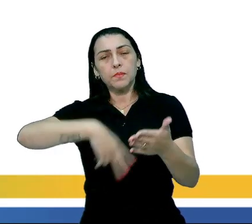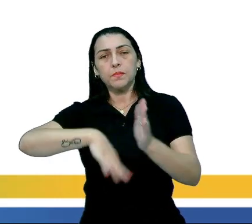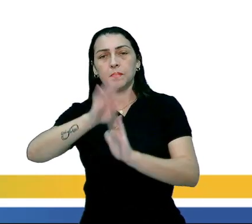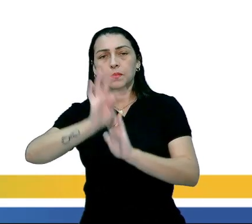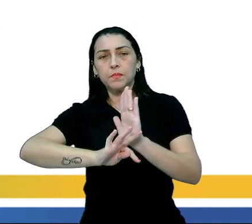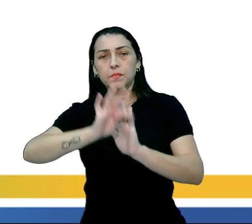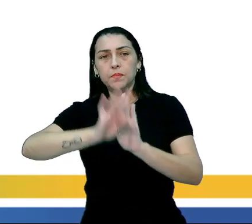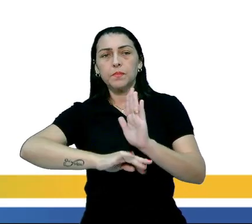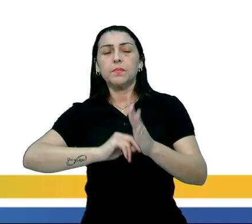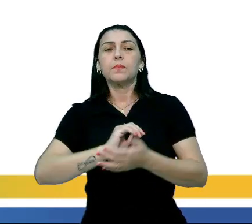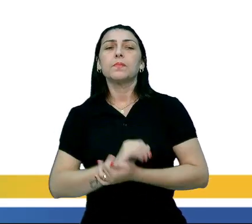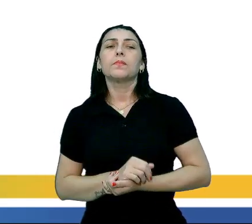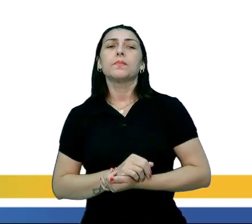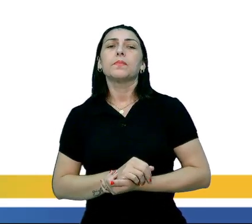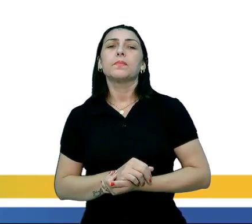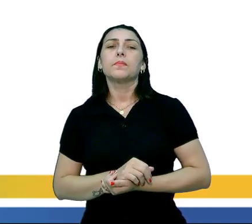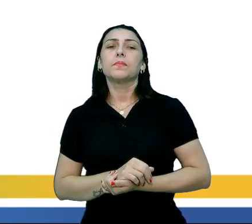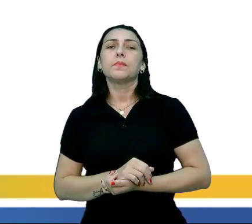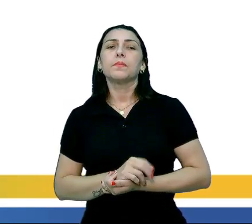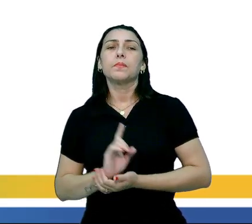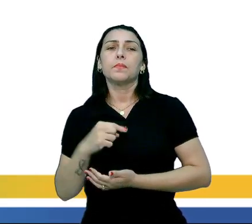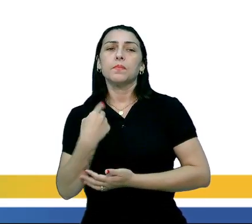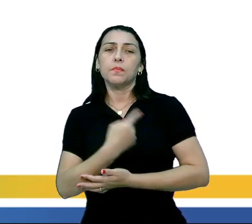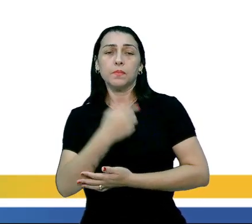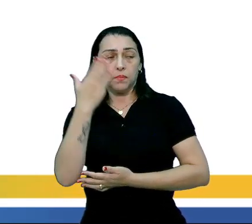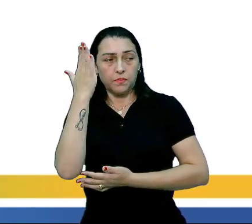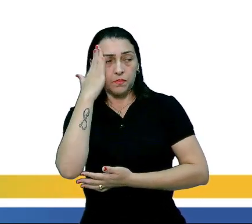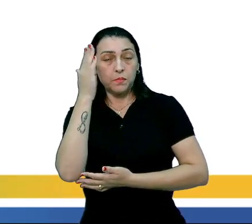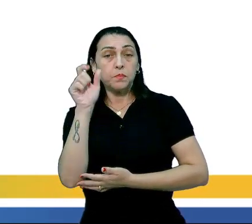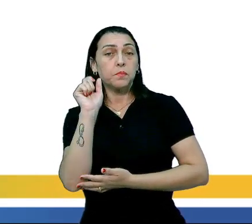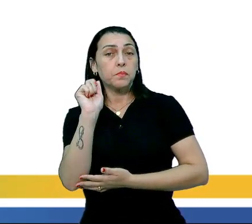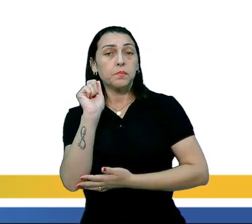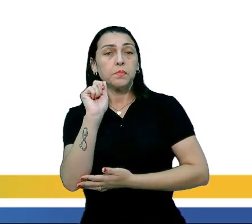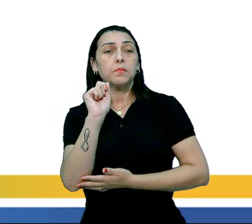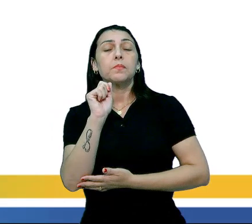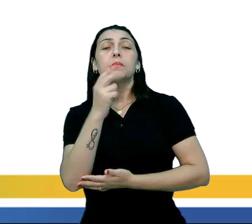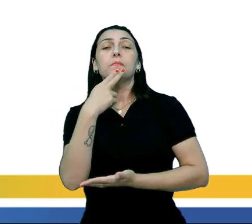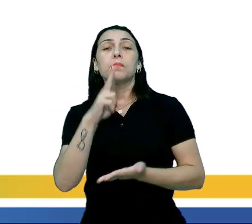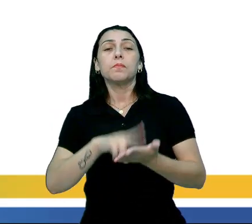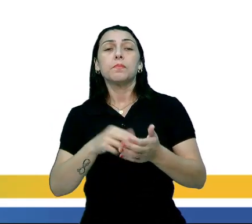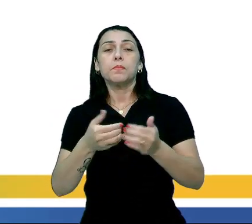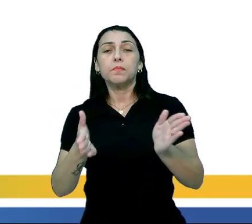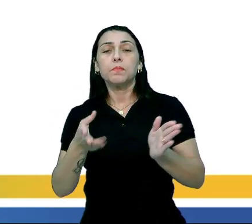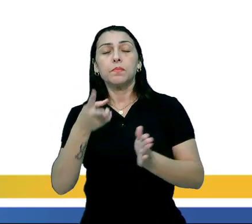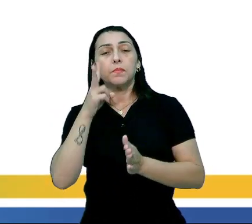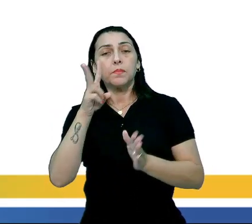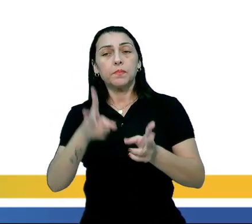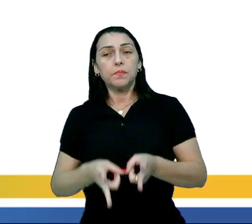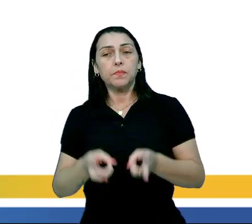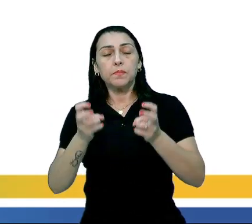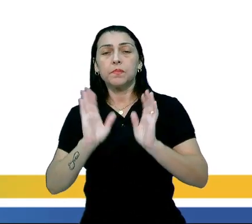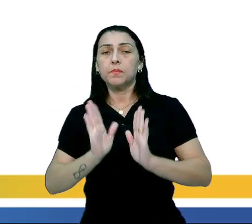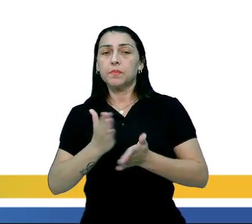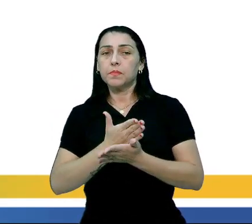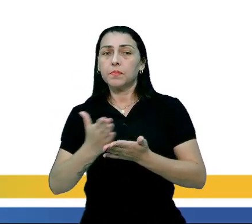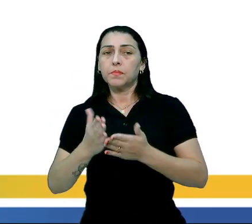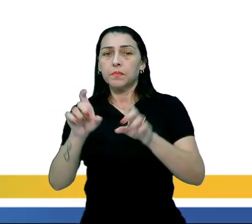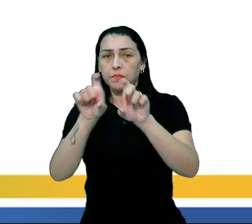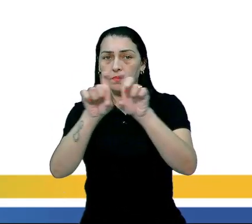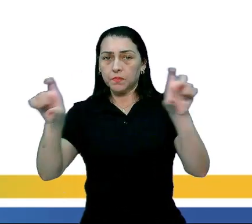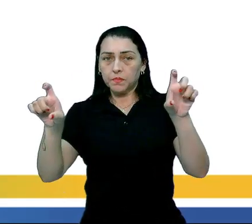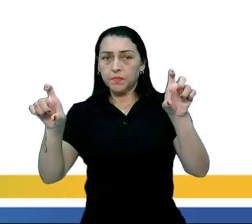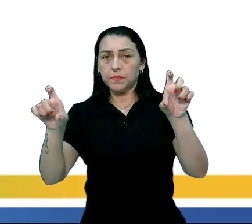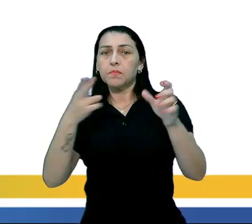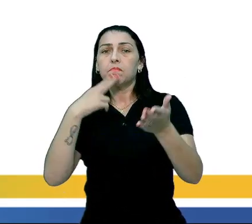nosso texto para nós compreendermos o que é uma carta aberta. Observem aí que nós já iniciamos com o título,